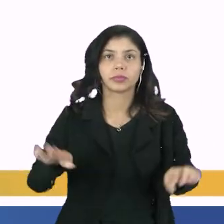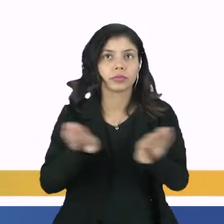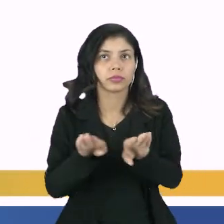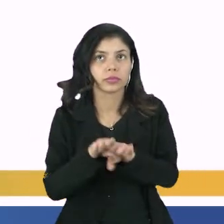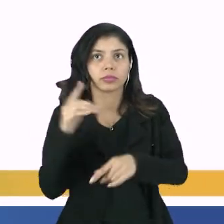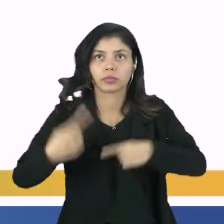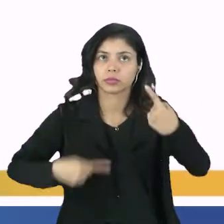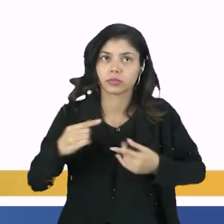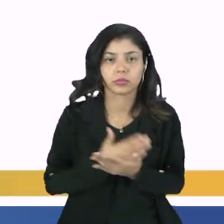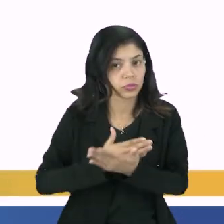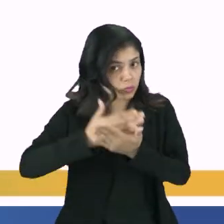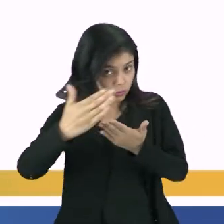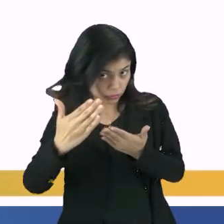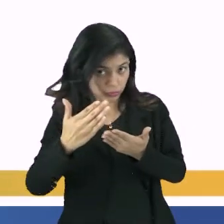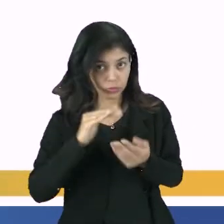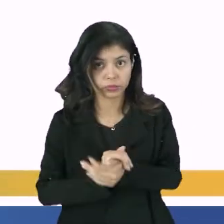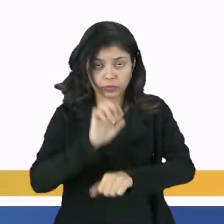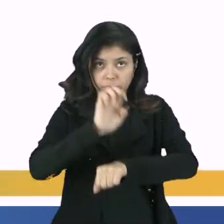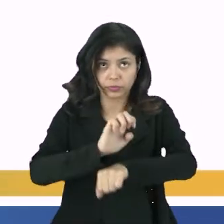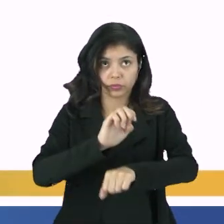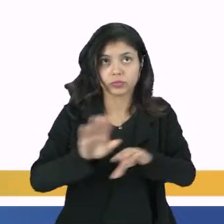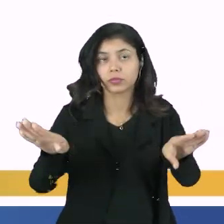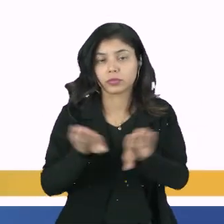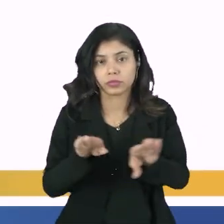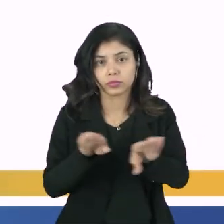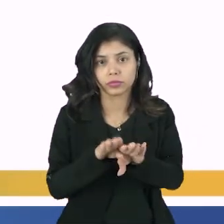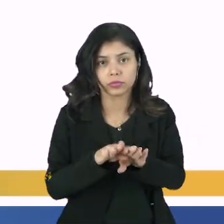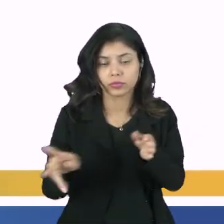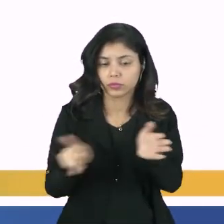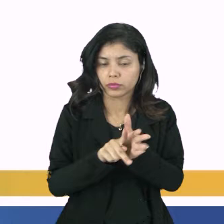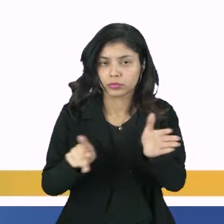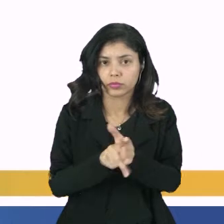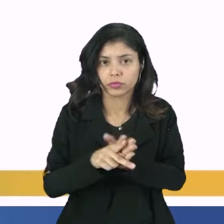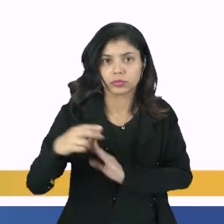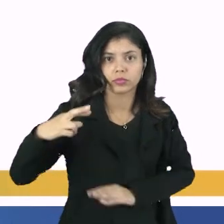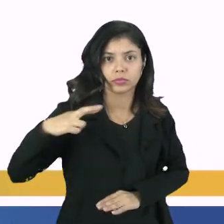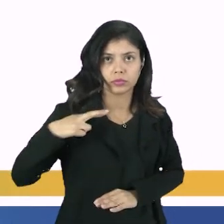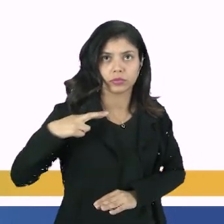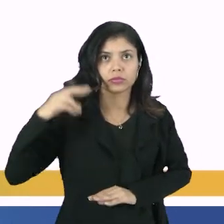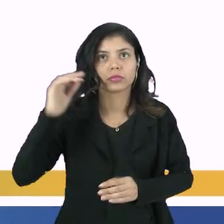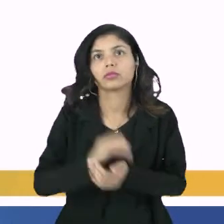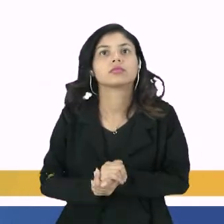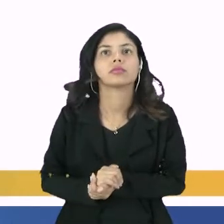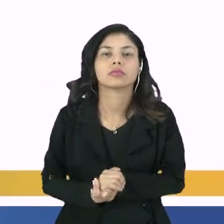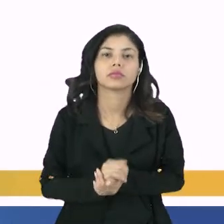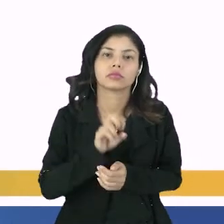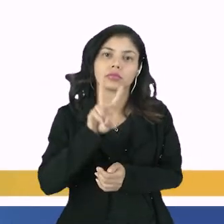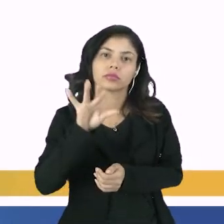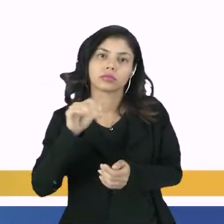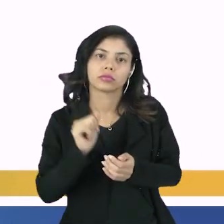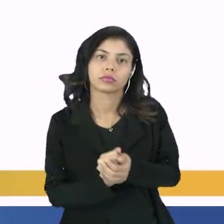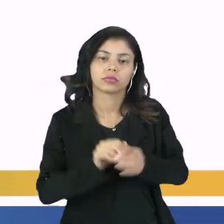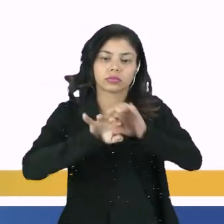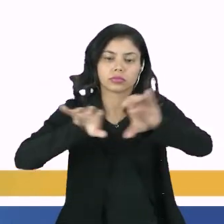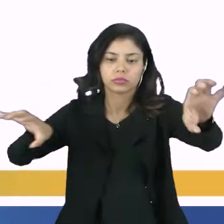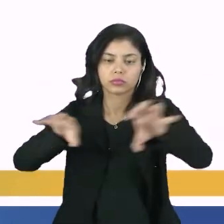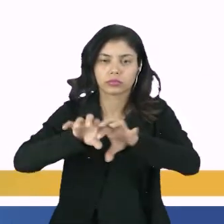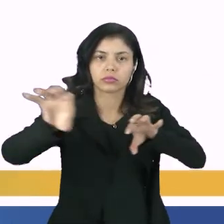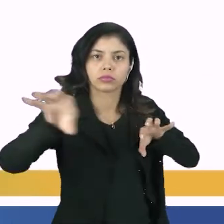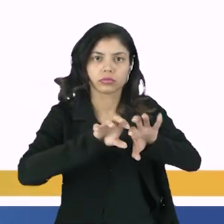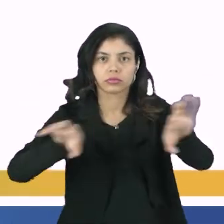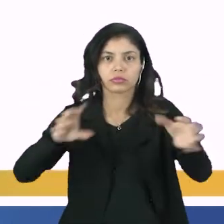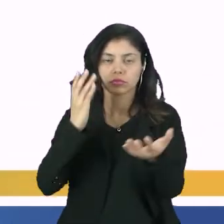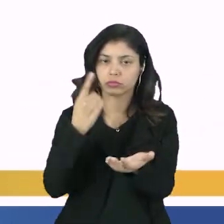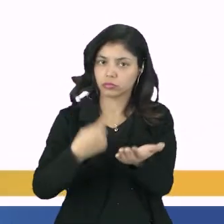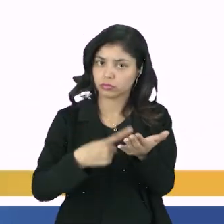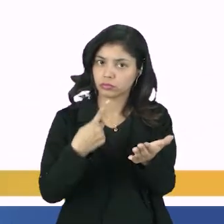e político deu início ao Estado e também à propriedade privada. As vilas, que já se dividiam de acordo com o